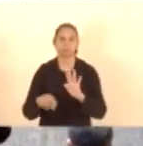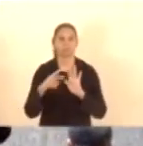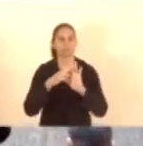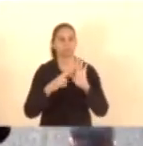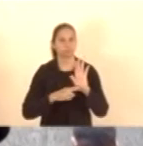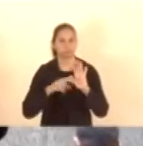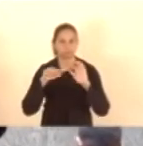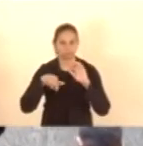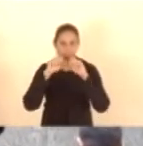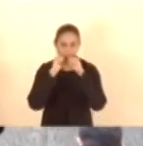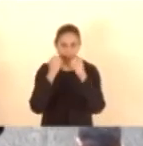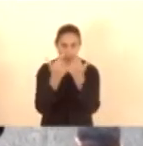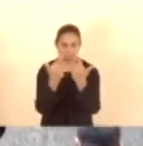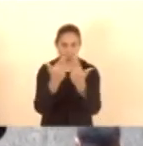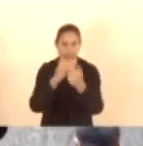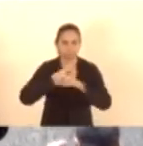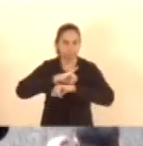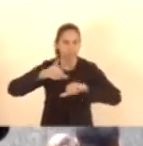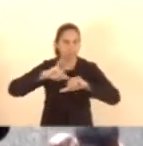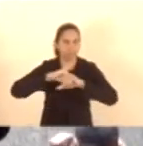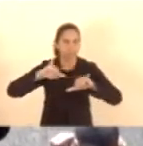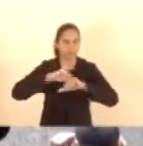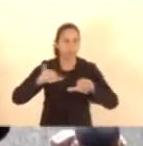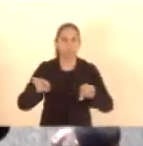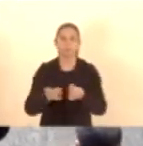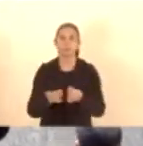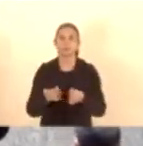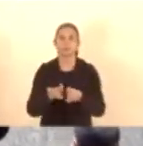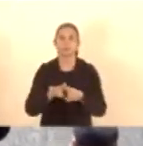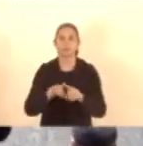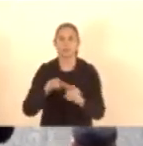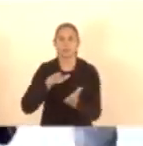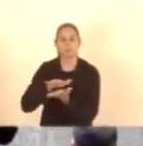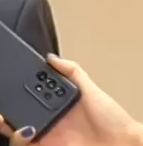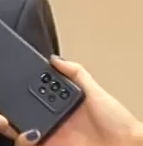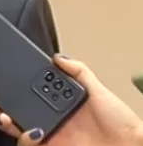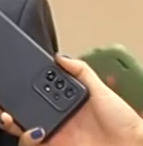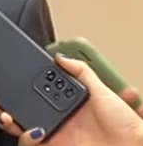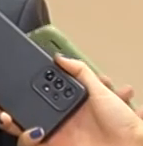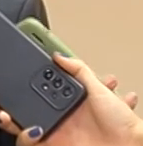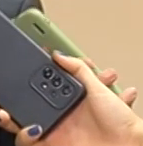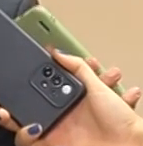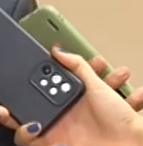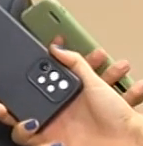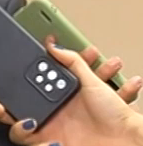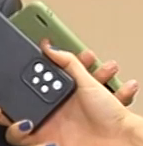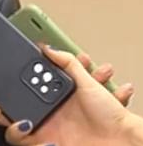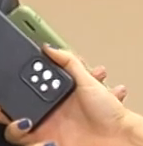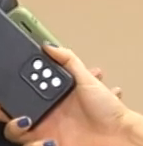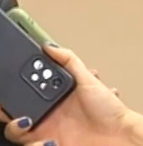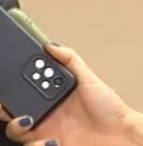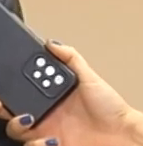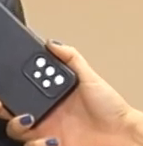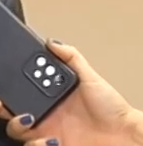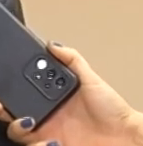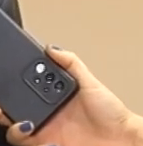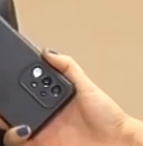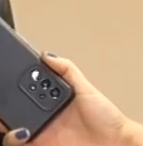confirmando o resultado da eleição e providenciar a sua respectiva publicação. Foi uma